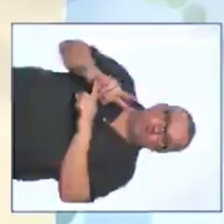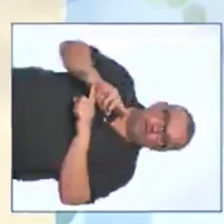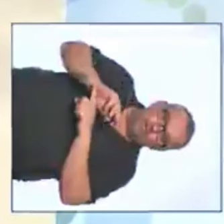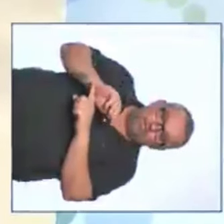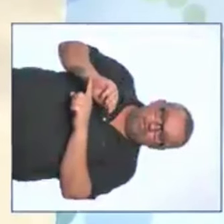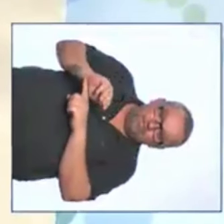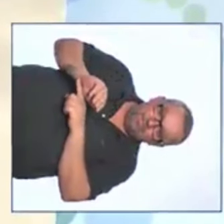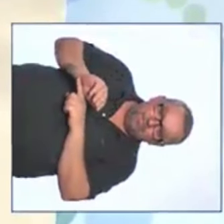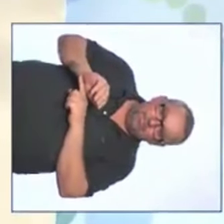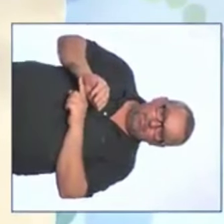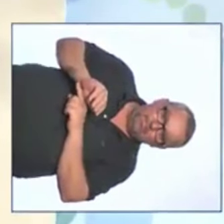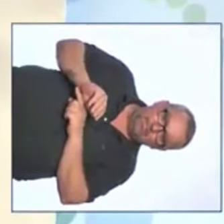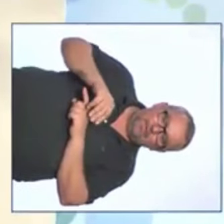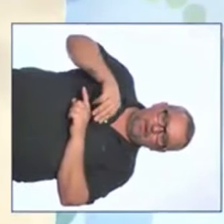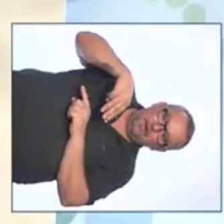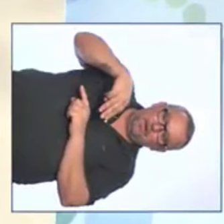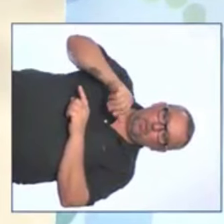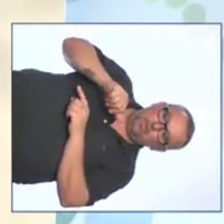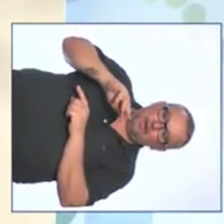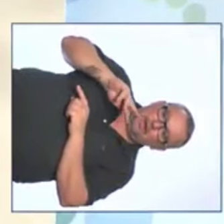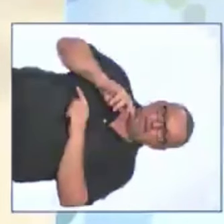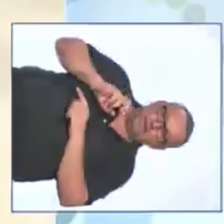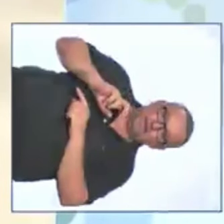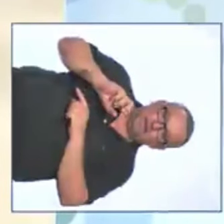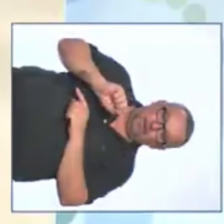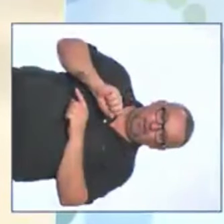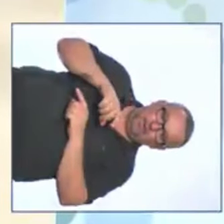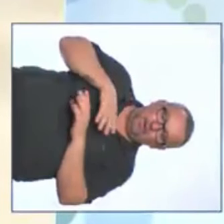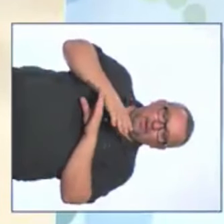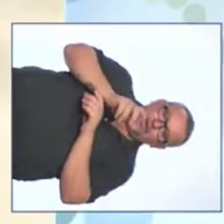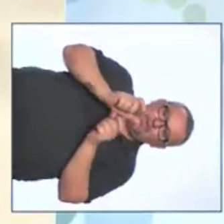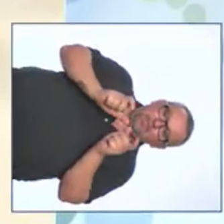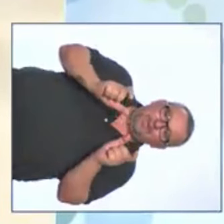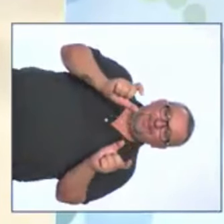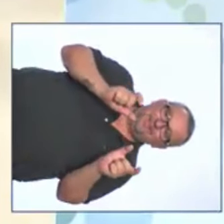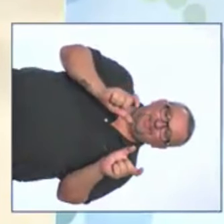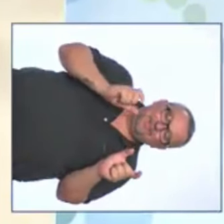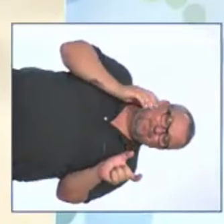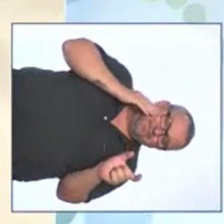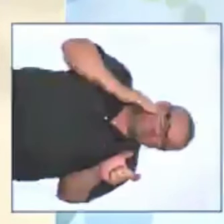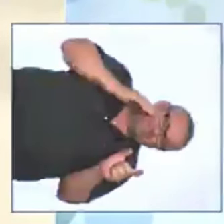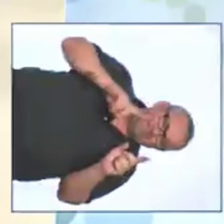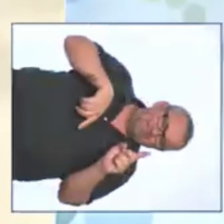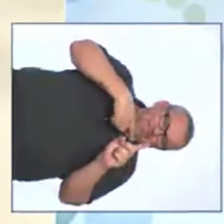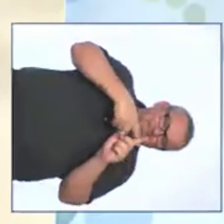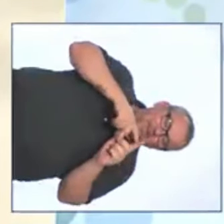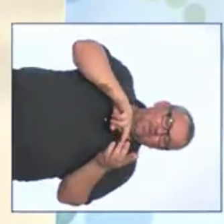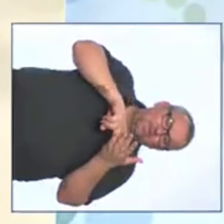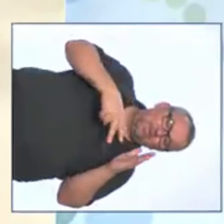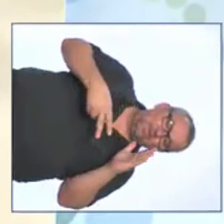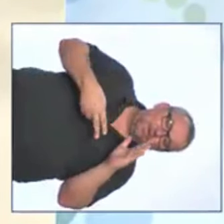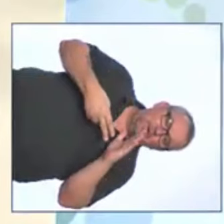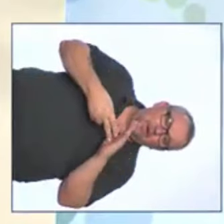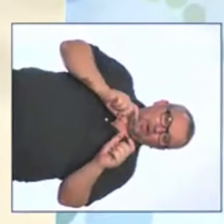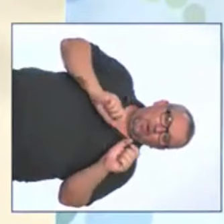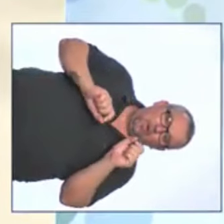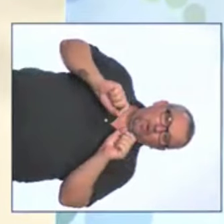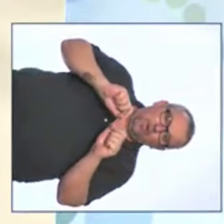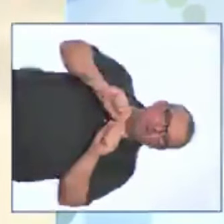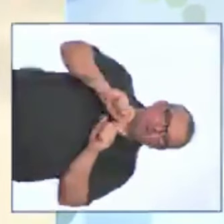e aí o Matheus ele entra numa palavra que você falou aí ele quer saber um pouquinho mais o que é o que é